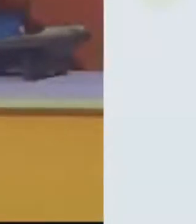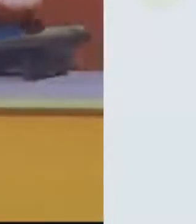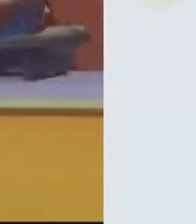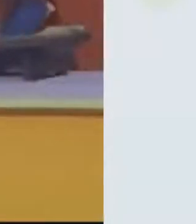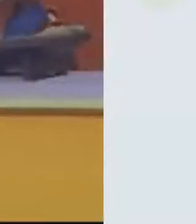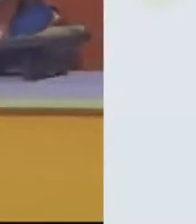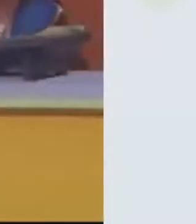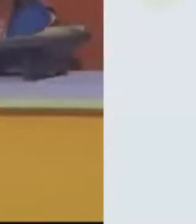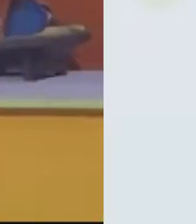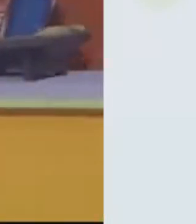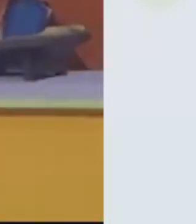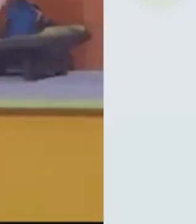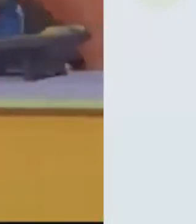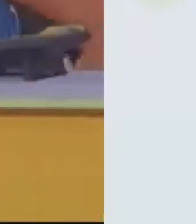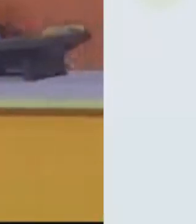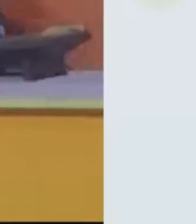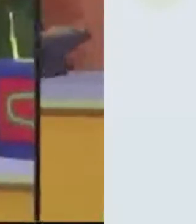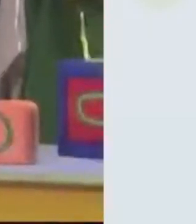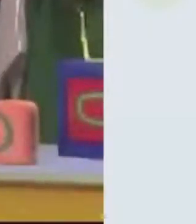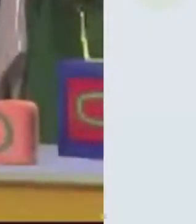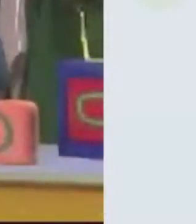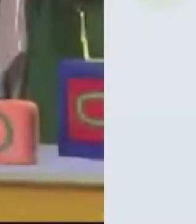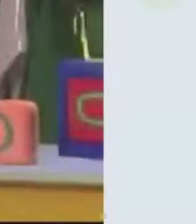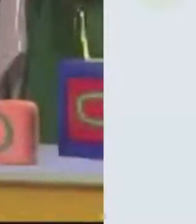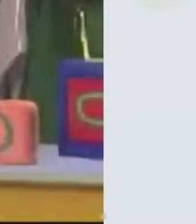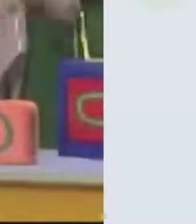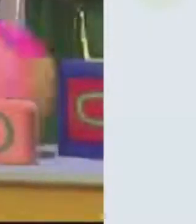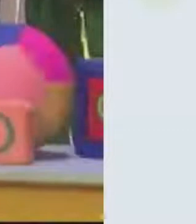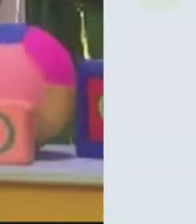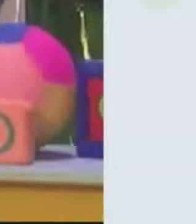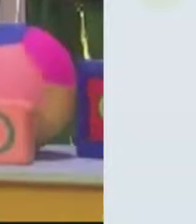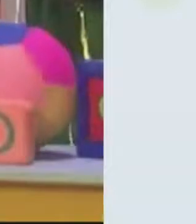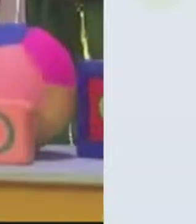se ver. Cante comigo, isso tudo é pra valer. Preste atenção,